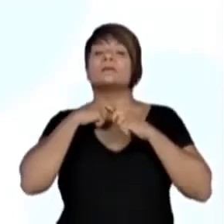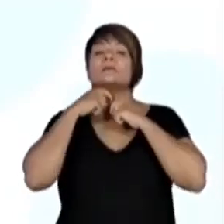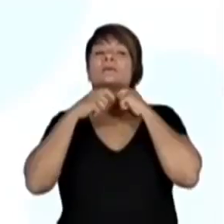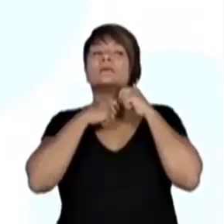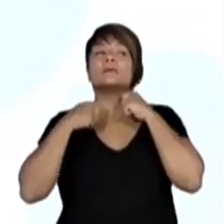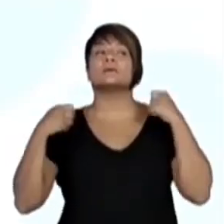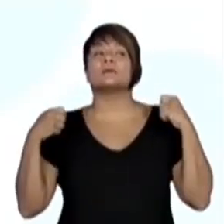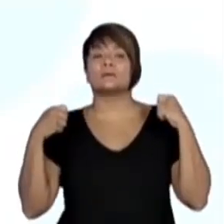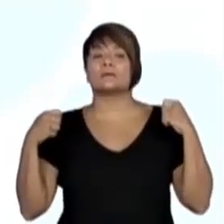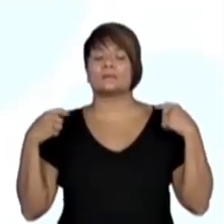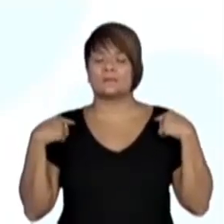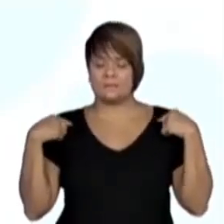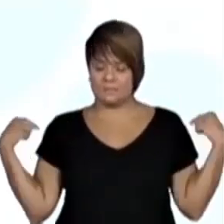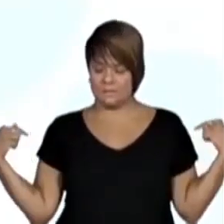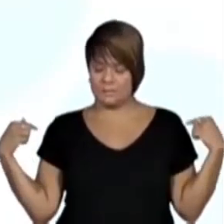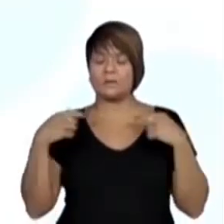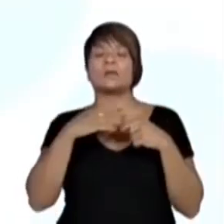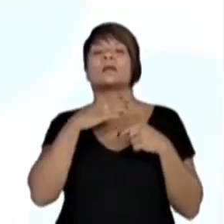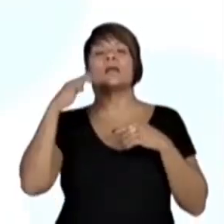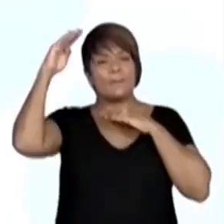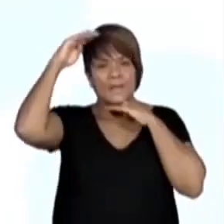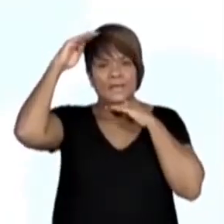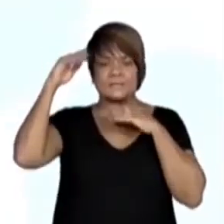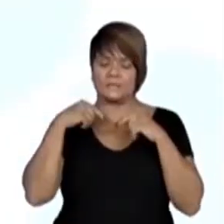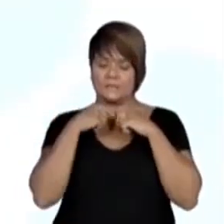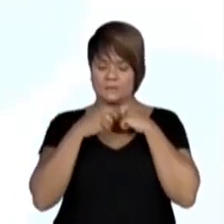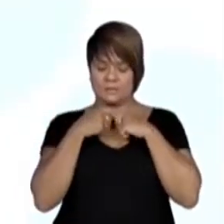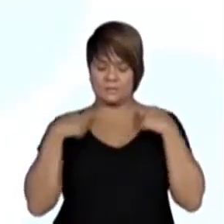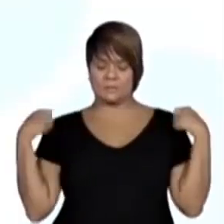cabeça, da tira maior.